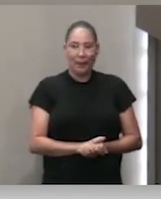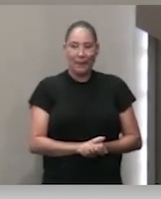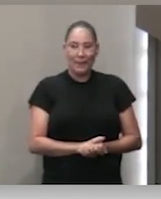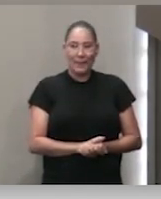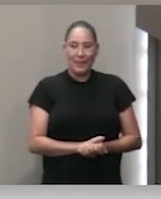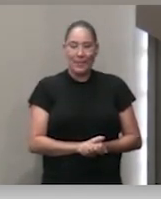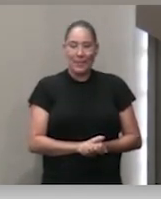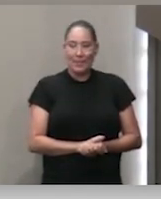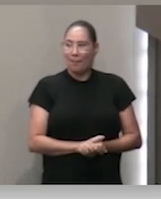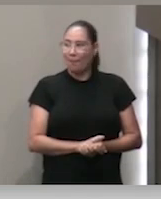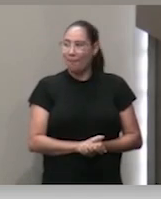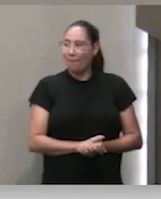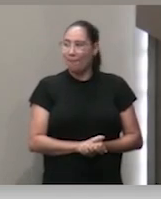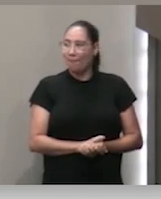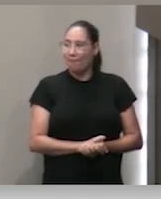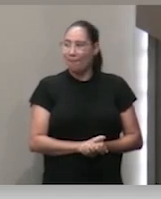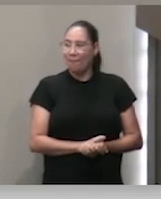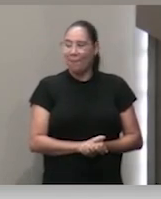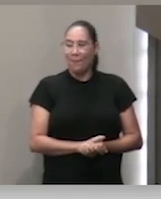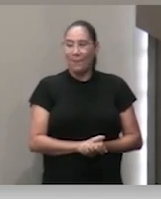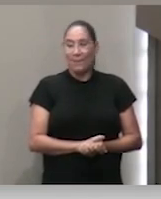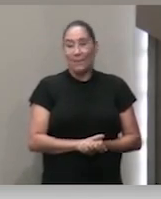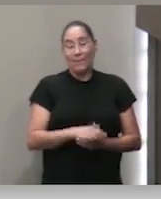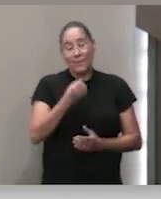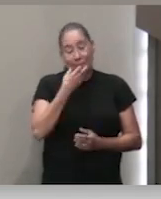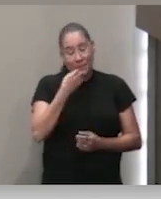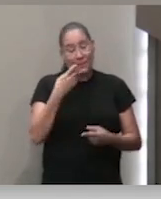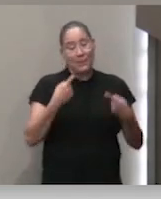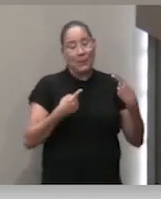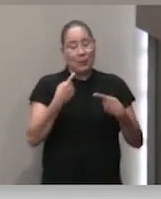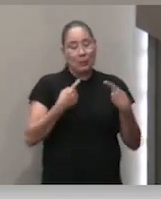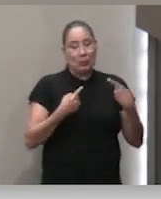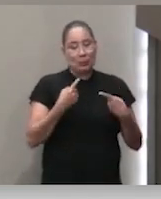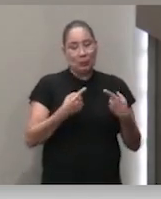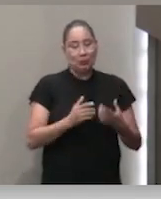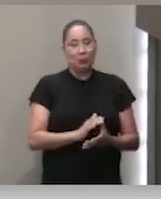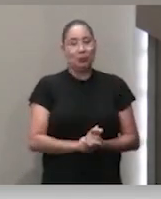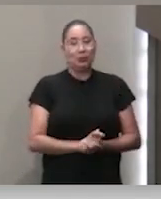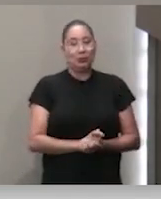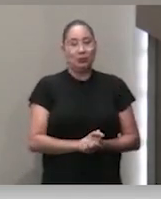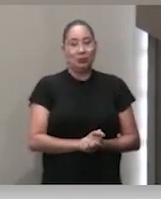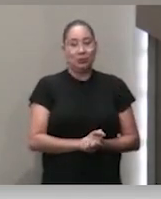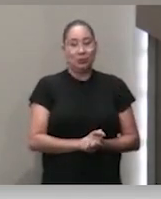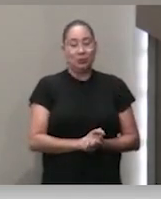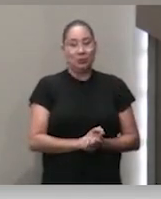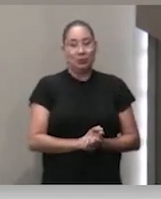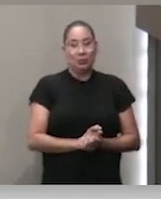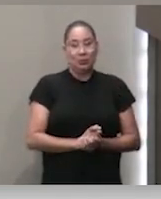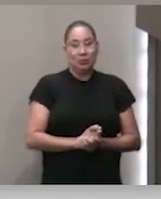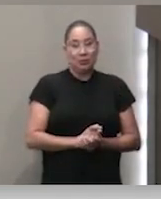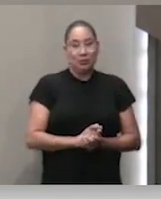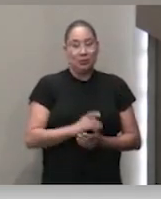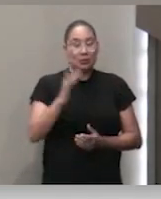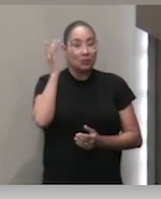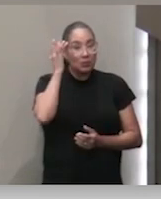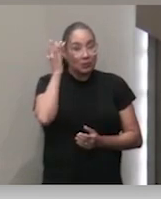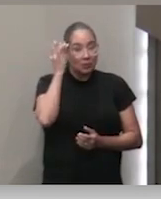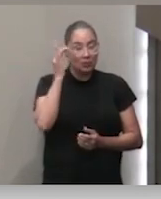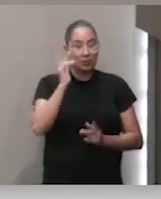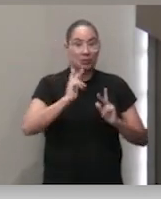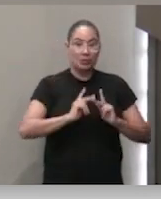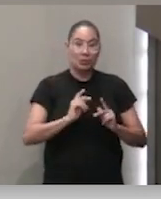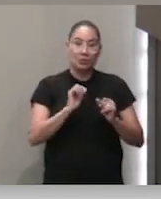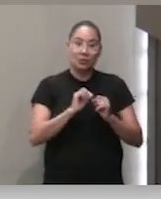Mas é bom o debate, né? O debate, ele engrandece as pessoas e faz com que a